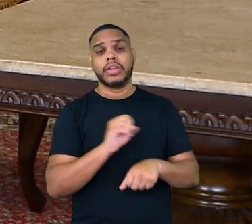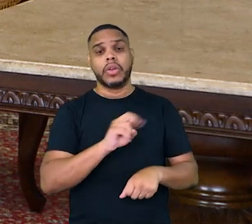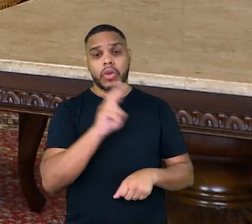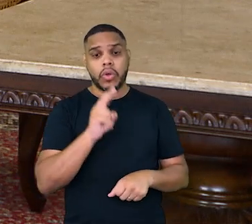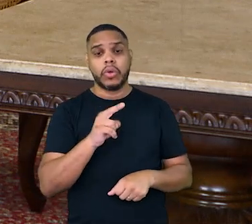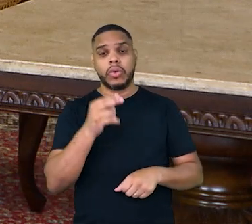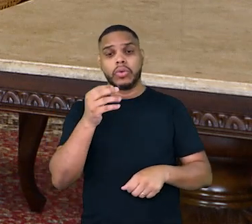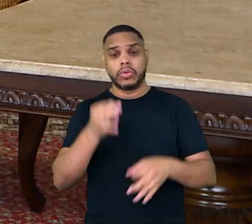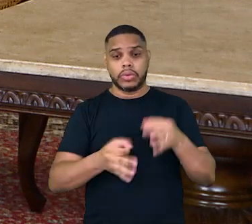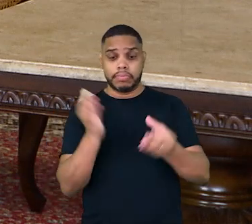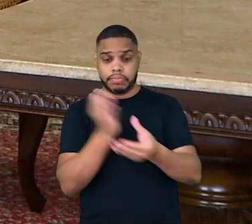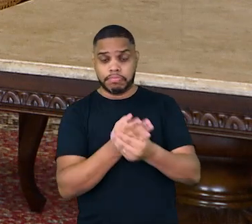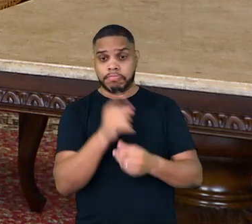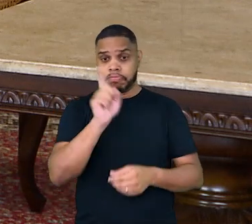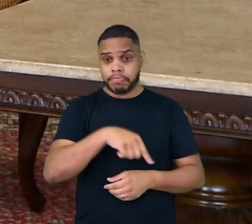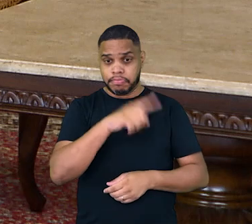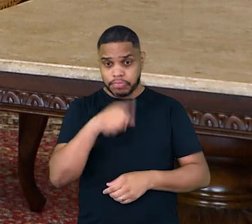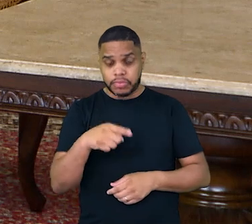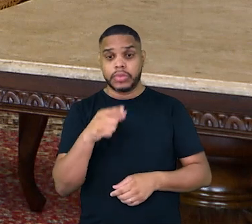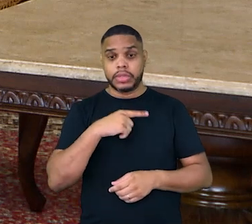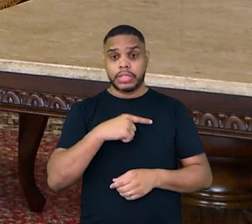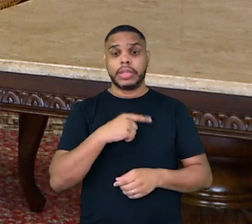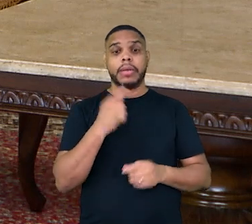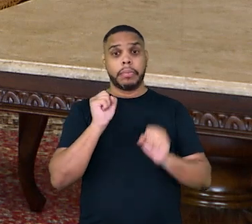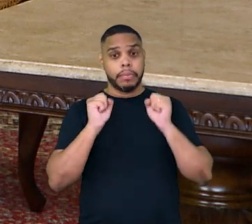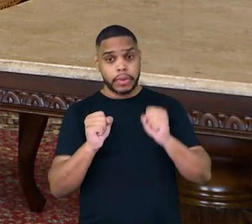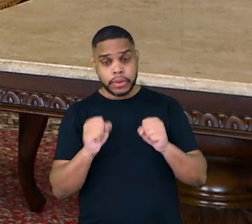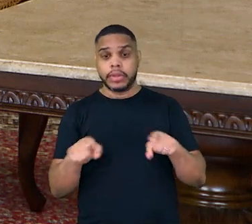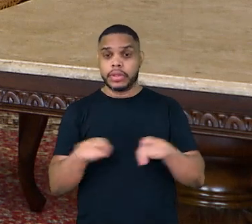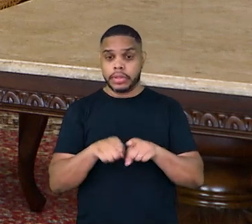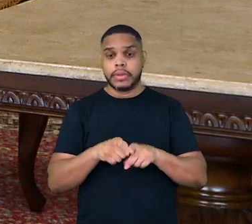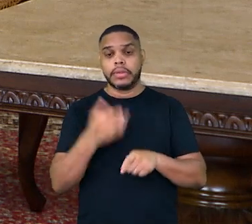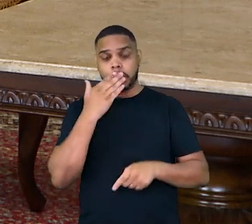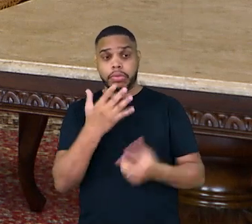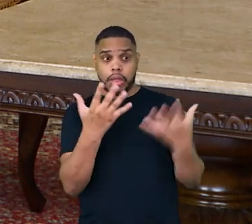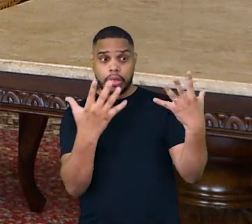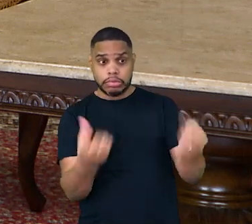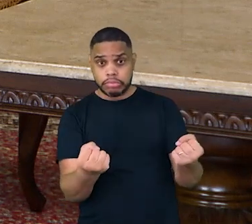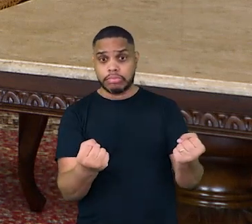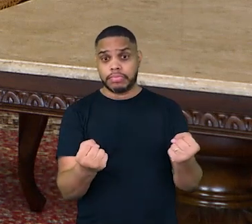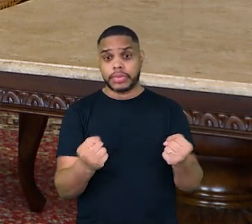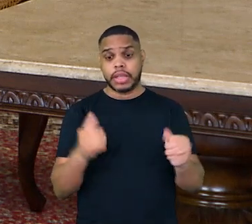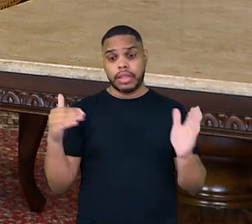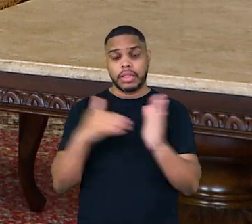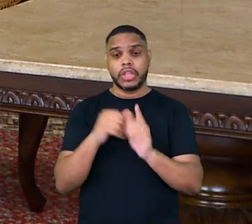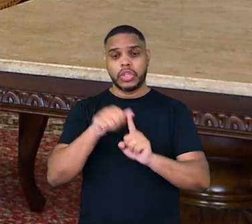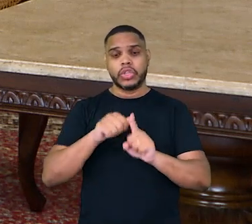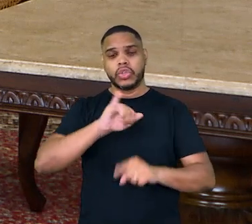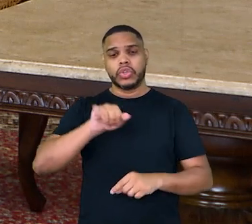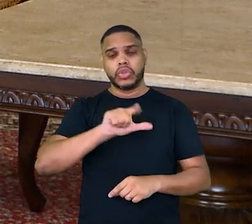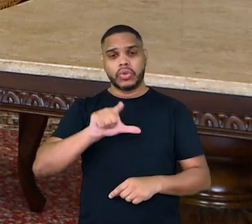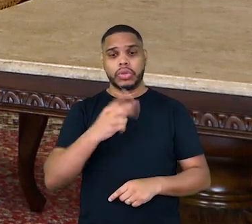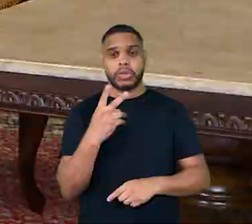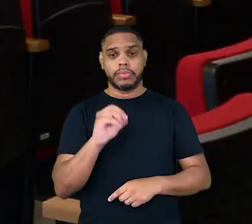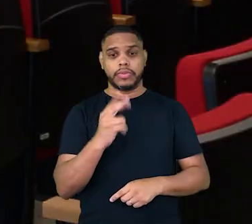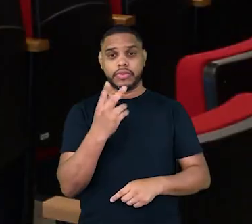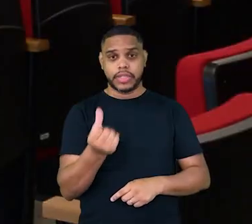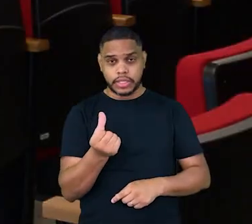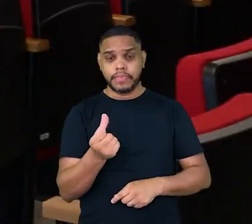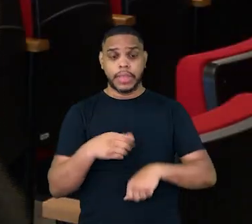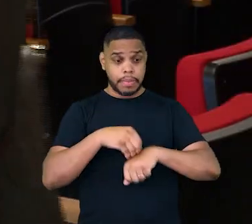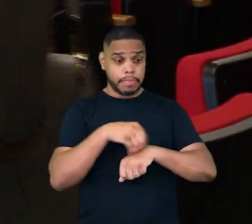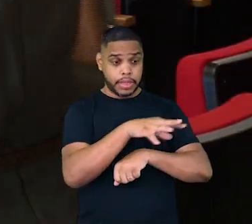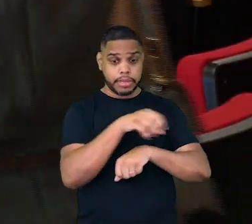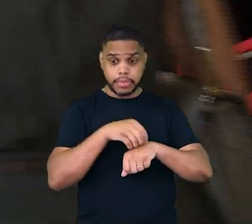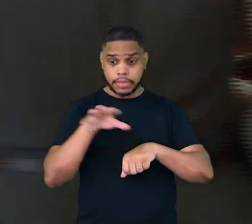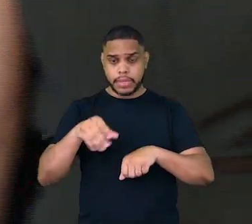tido a ação julgada improcedente. Os herdeiros poderão ainda aderir ao acordo até julho de 2026. Essa